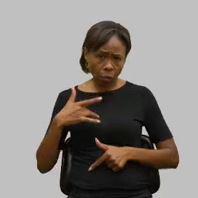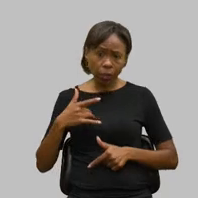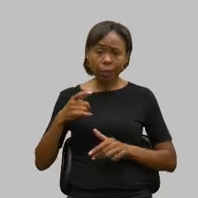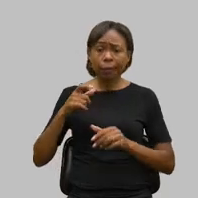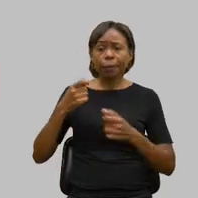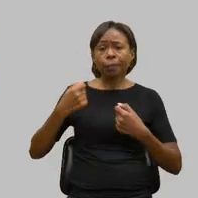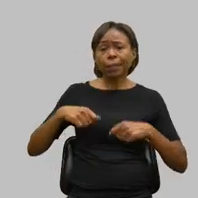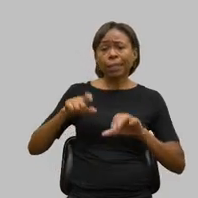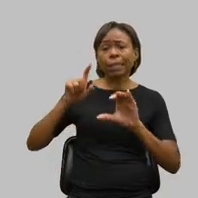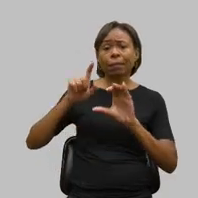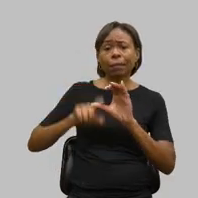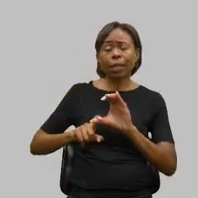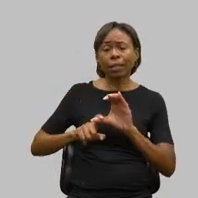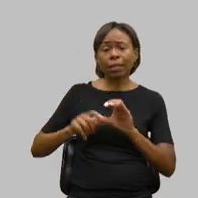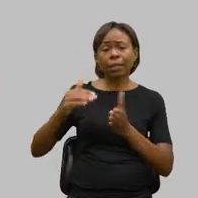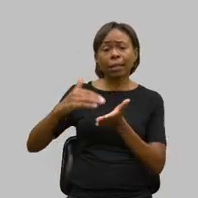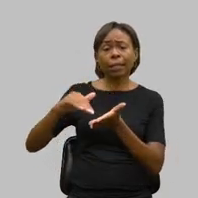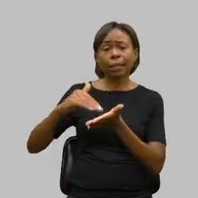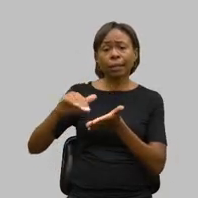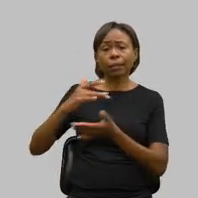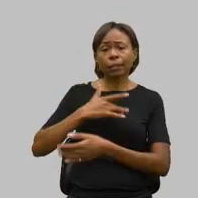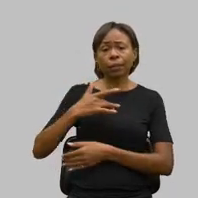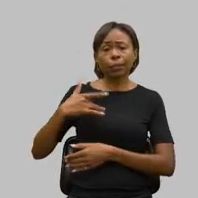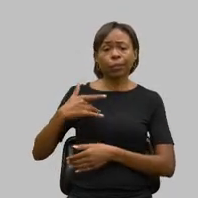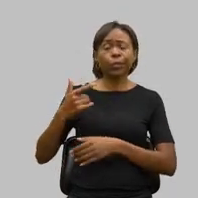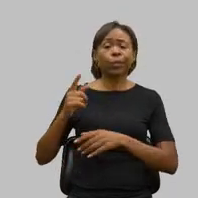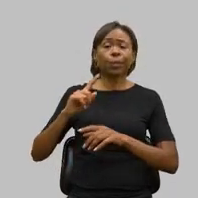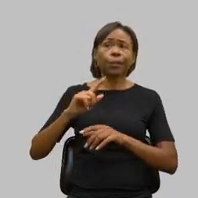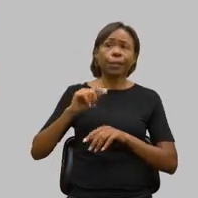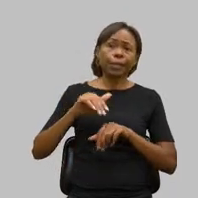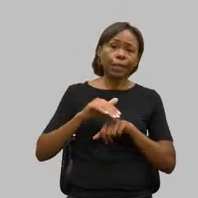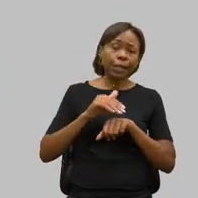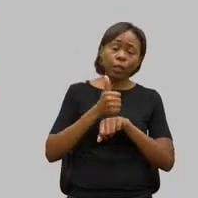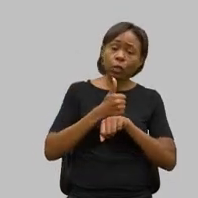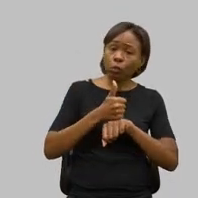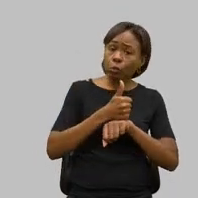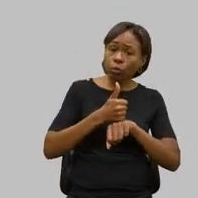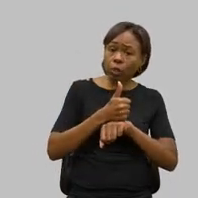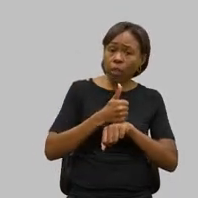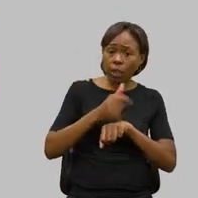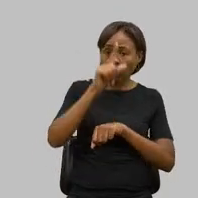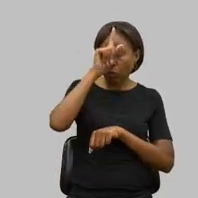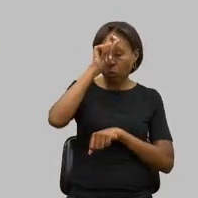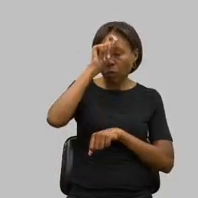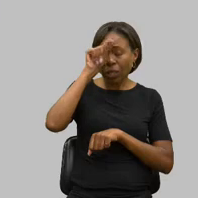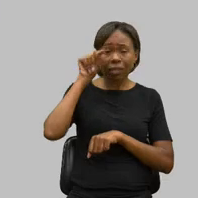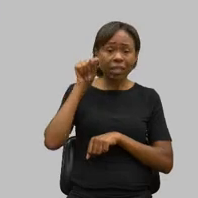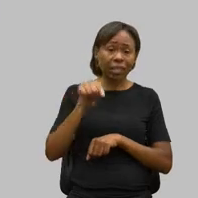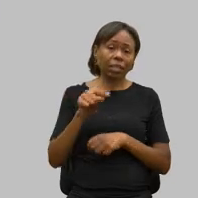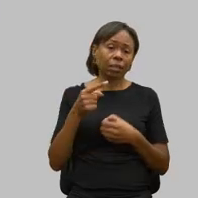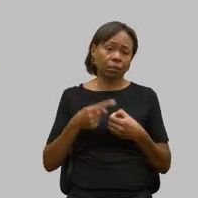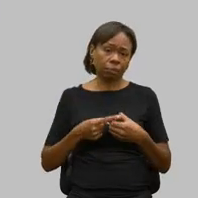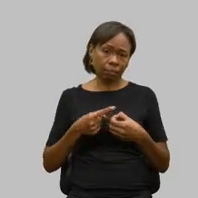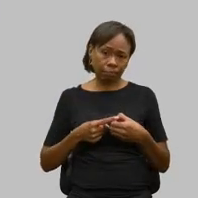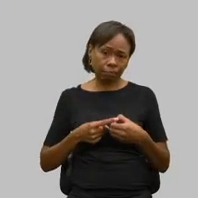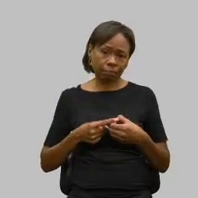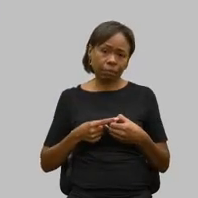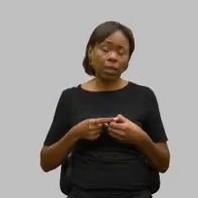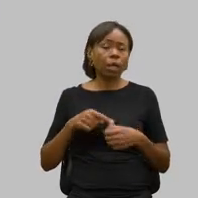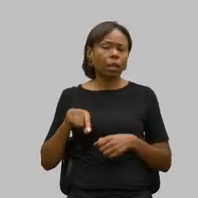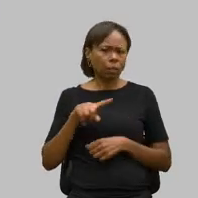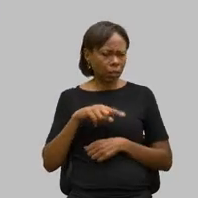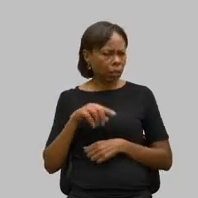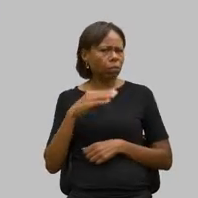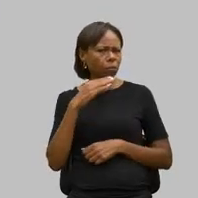de Saúde e daqueles profissionais e hospitais daquela cidade. E muitas vezes a gente percebe que tem uma